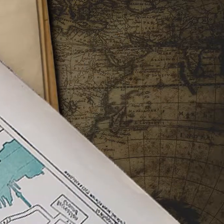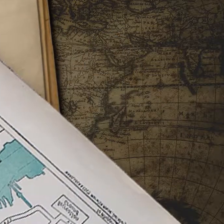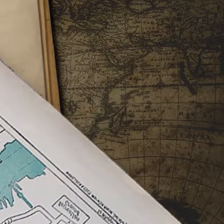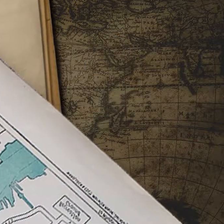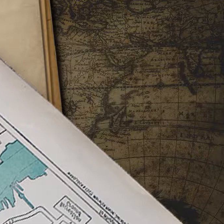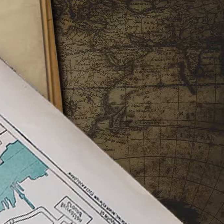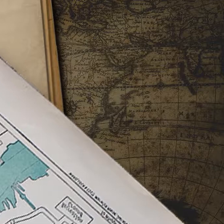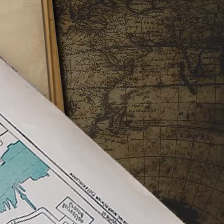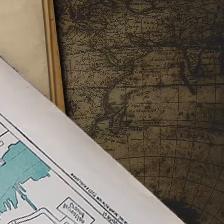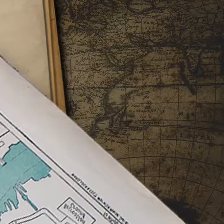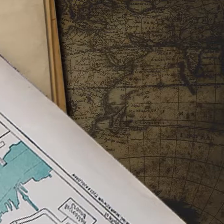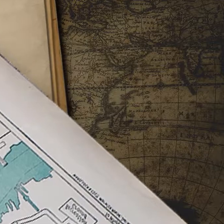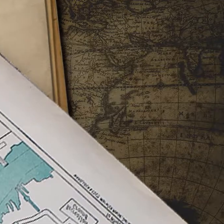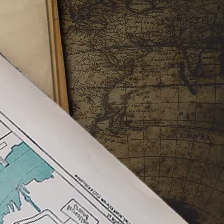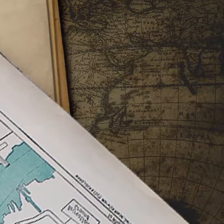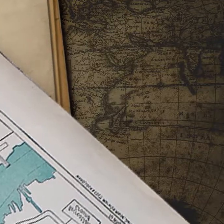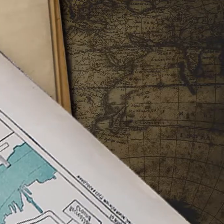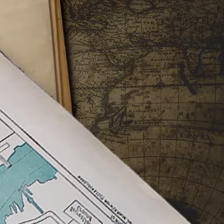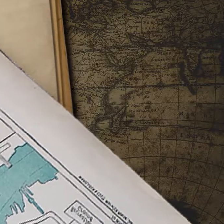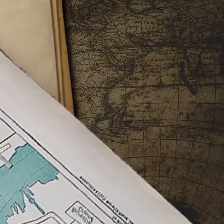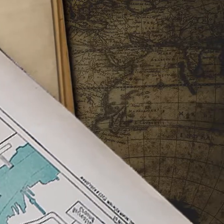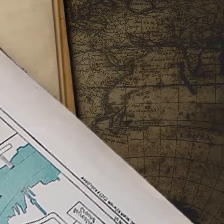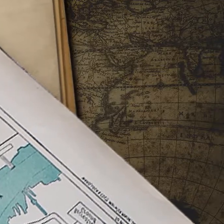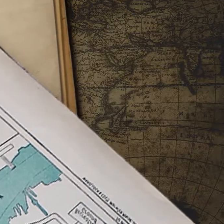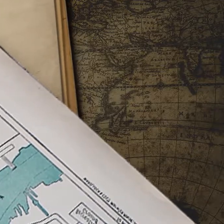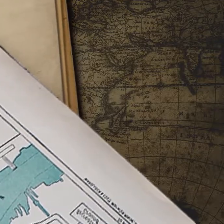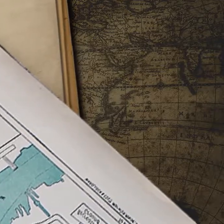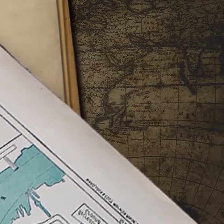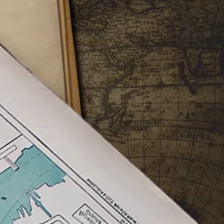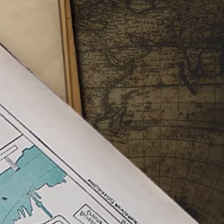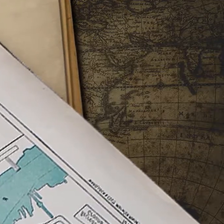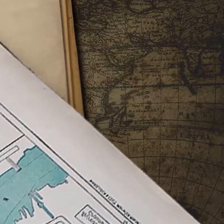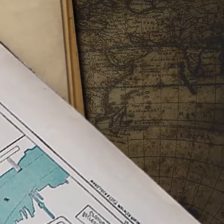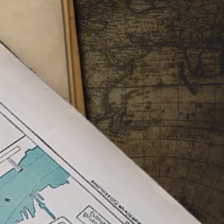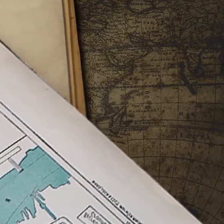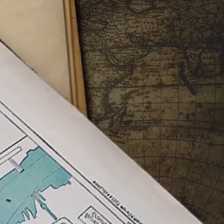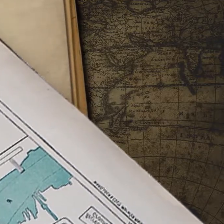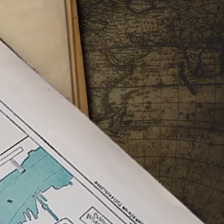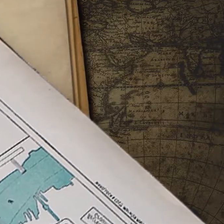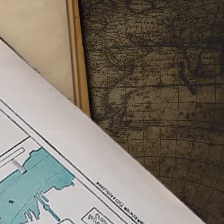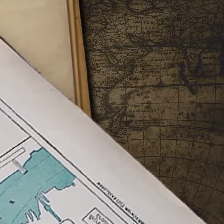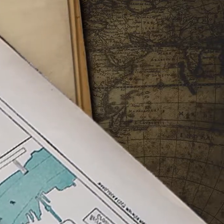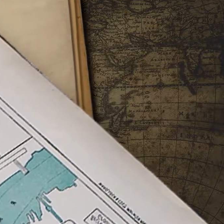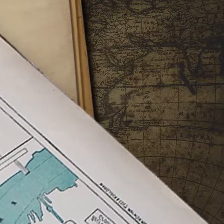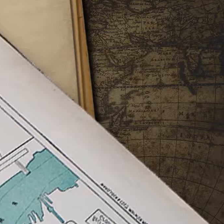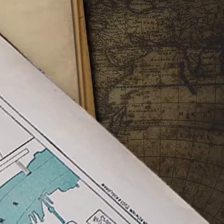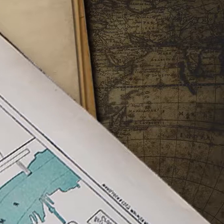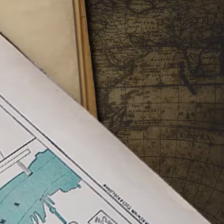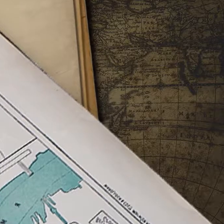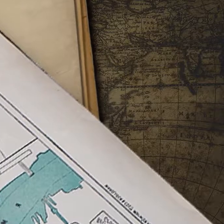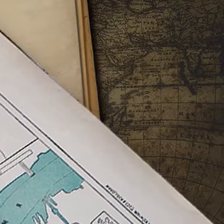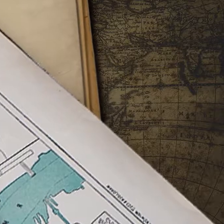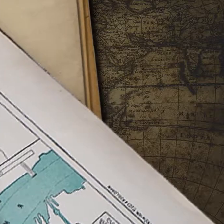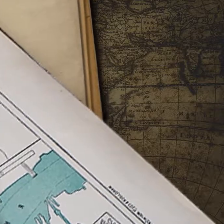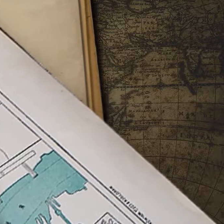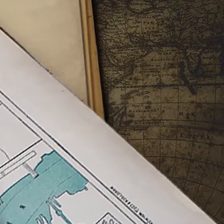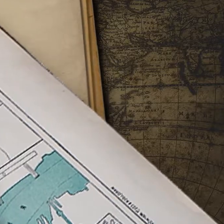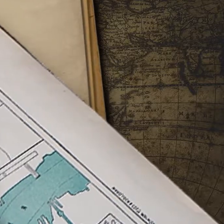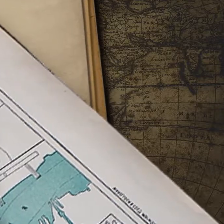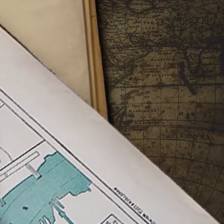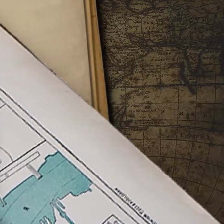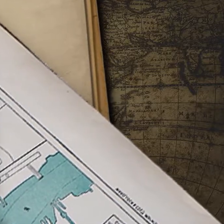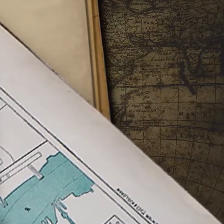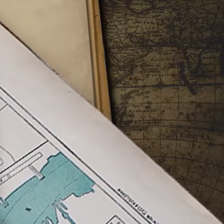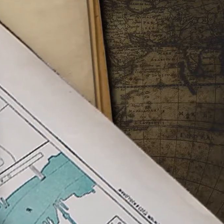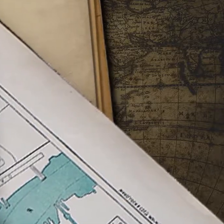Jean Passepartout está de pé na frente de uma porta de perfil para nós. Ele é jovem, veste um casaco com botões